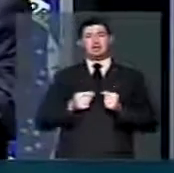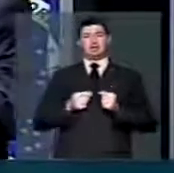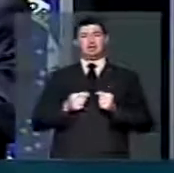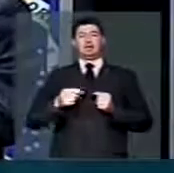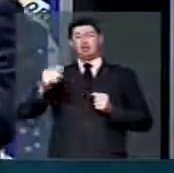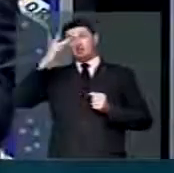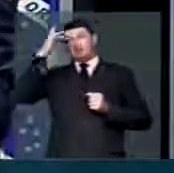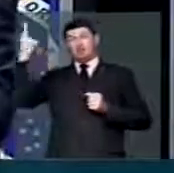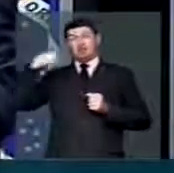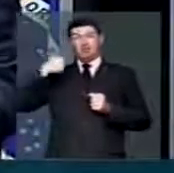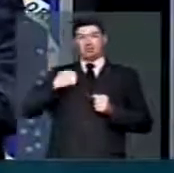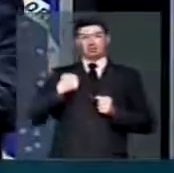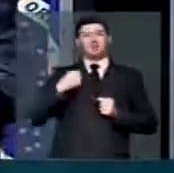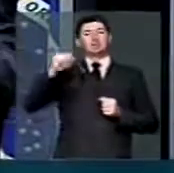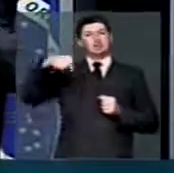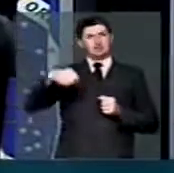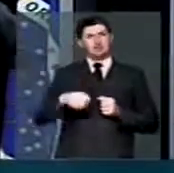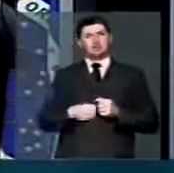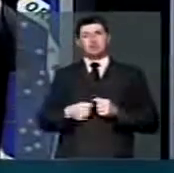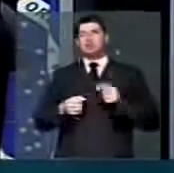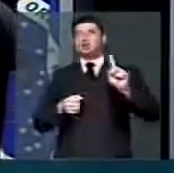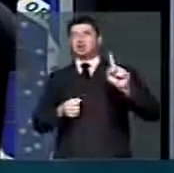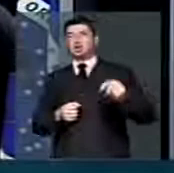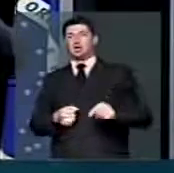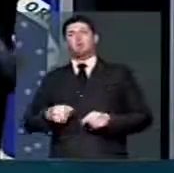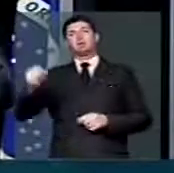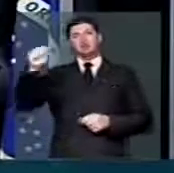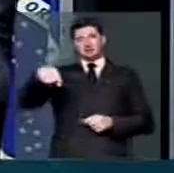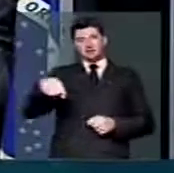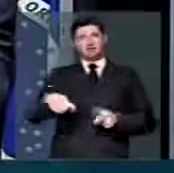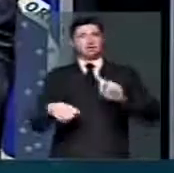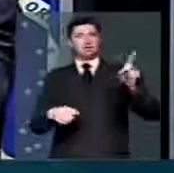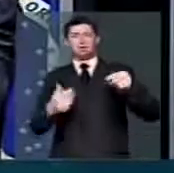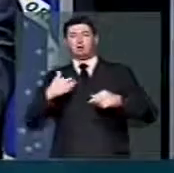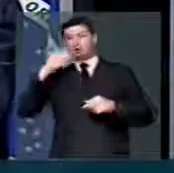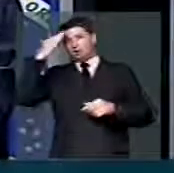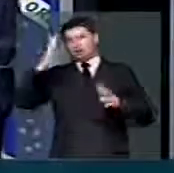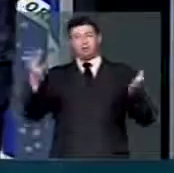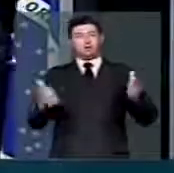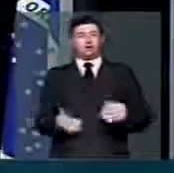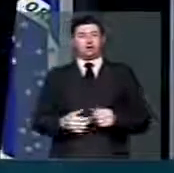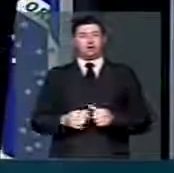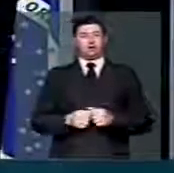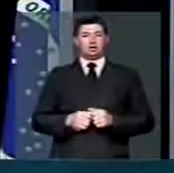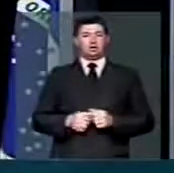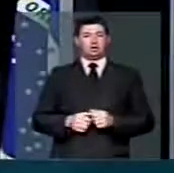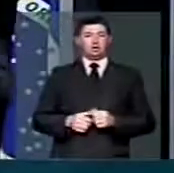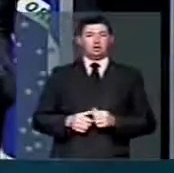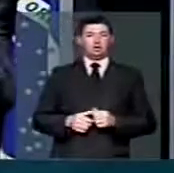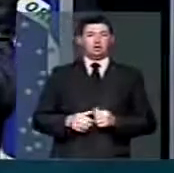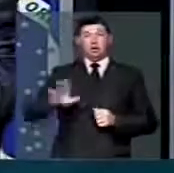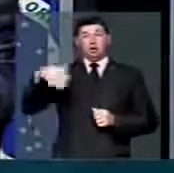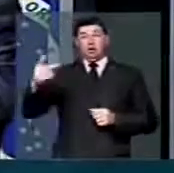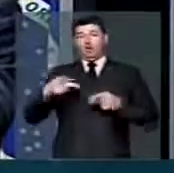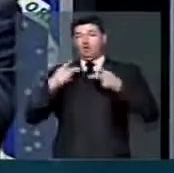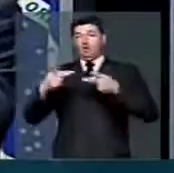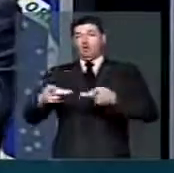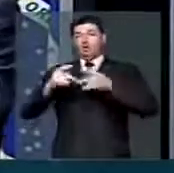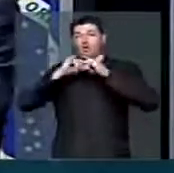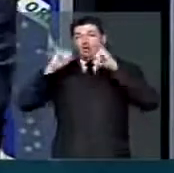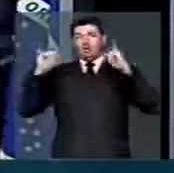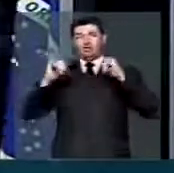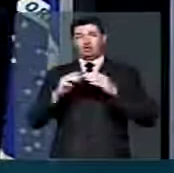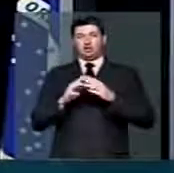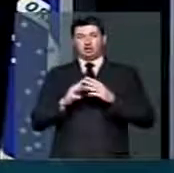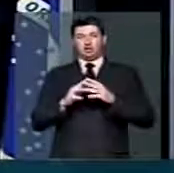recebia ordens, sim e não. E eu não entendo quando como alguém coloca num programa de